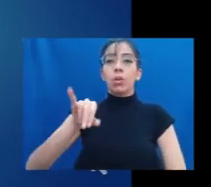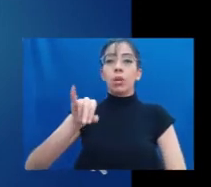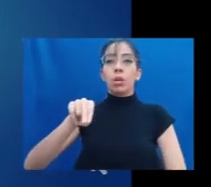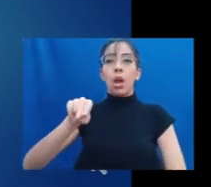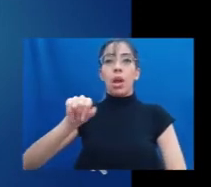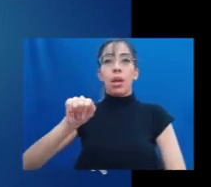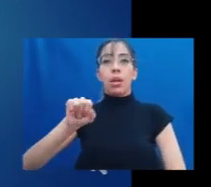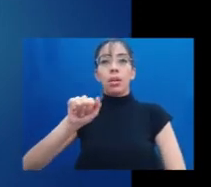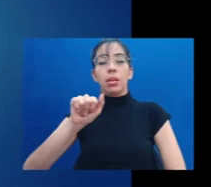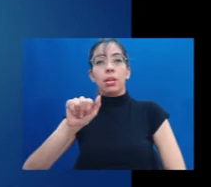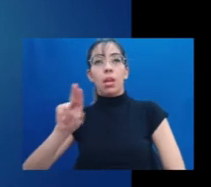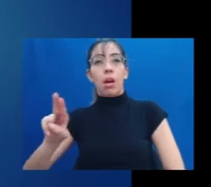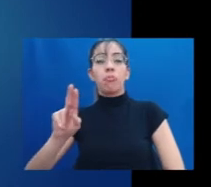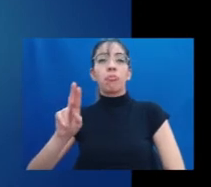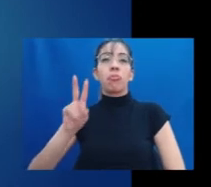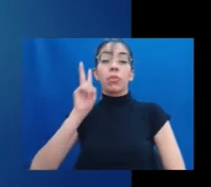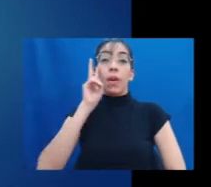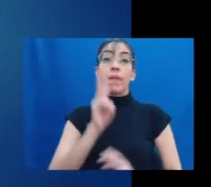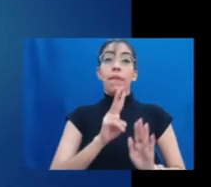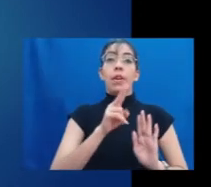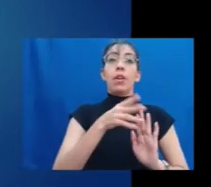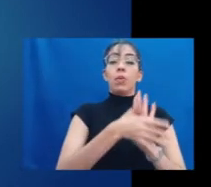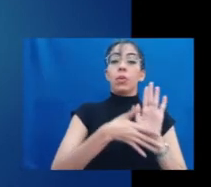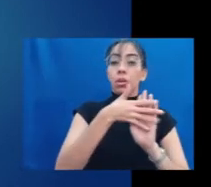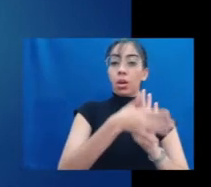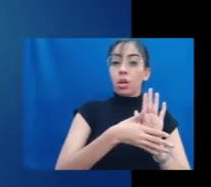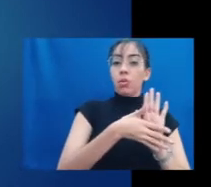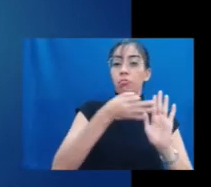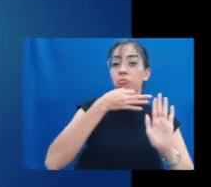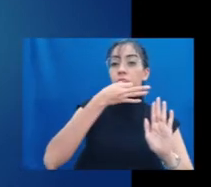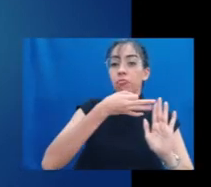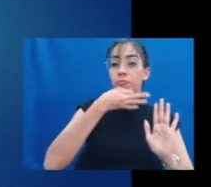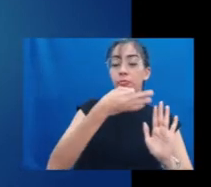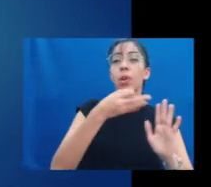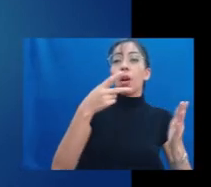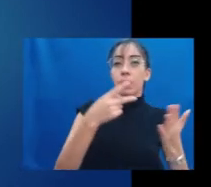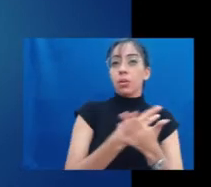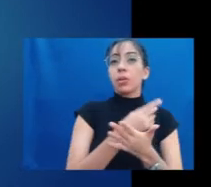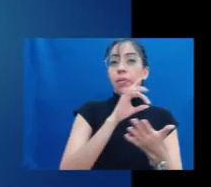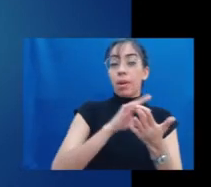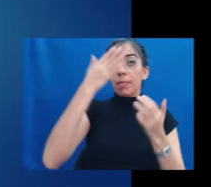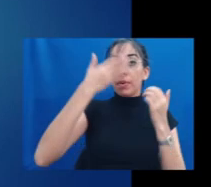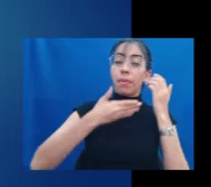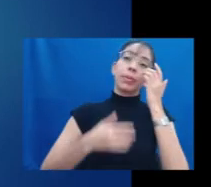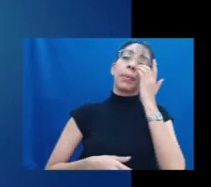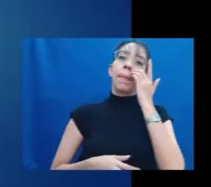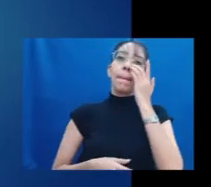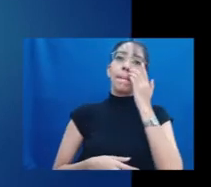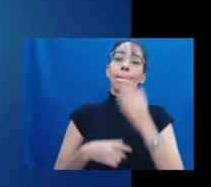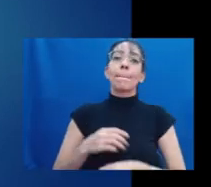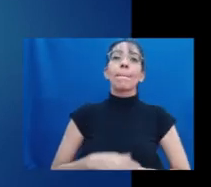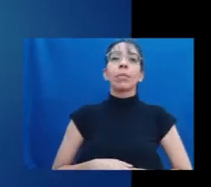Fortaleza, né? E aqui a gente vê o relato aqui dos presentes